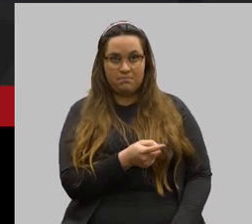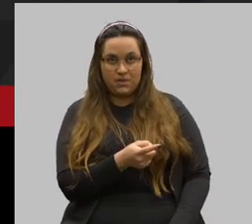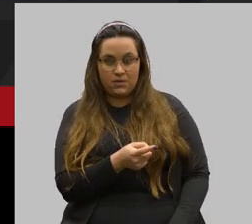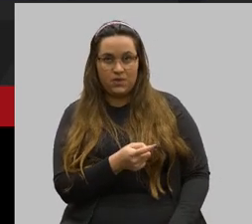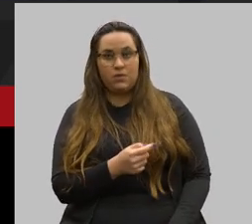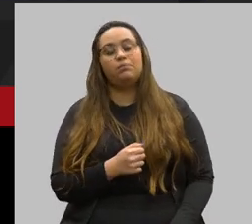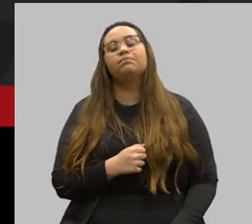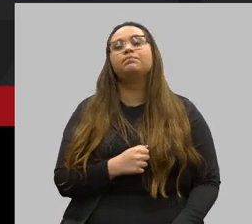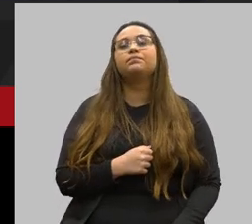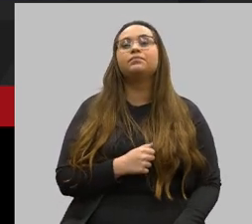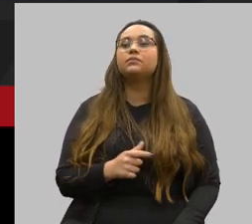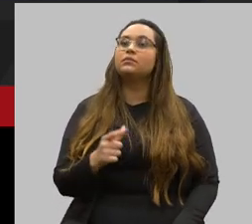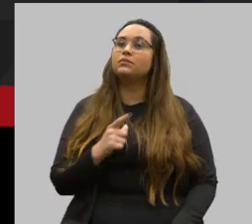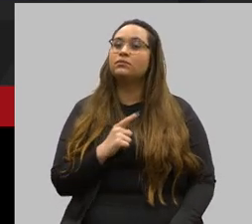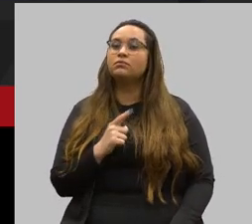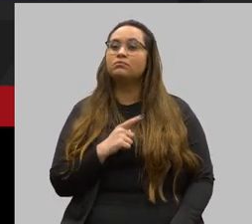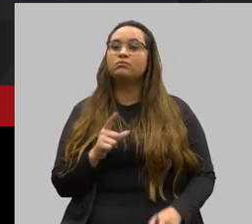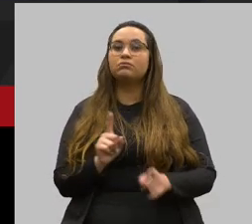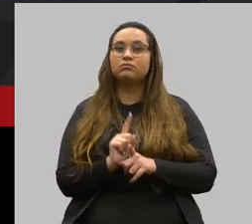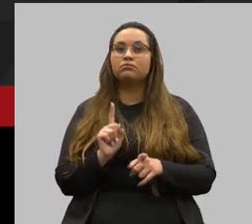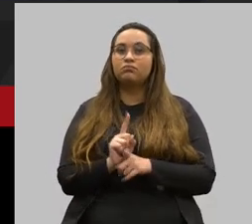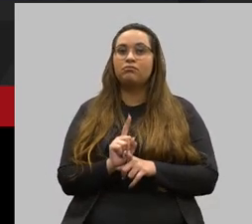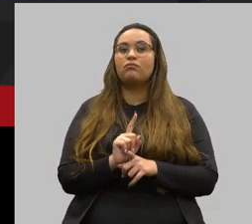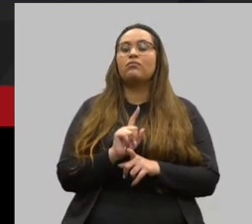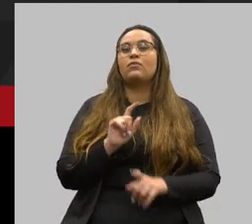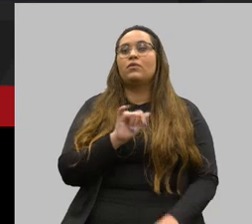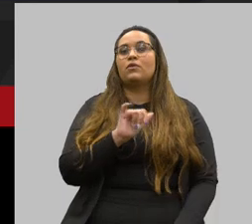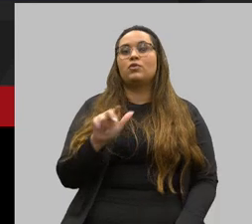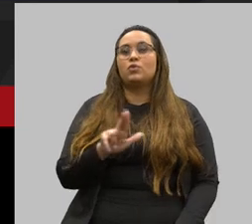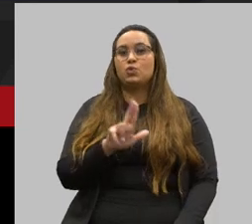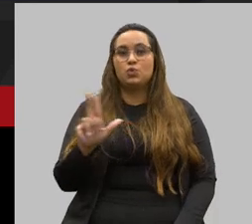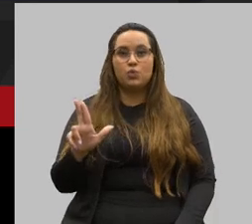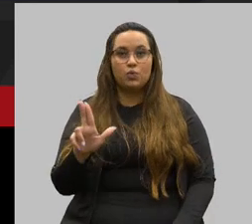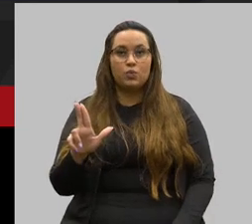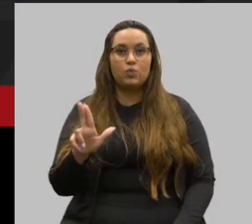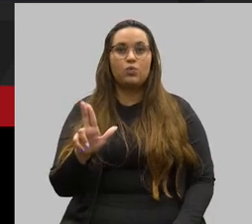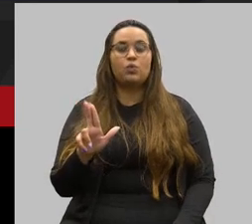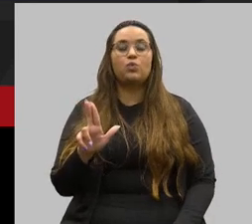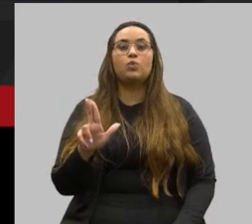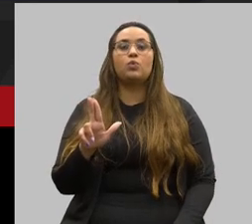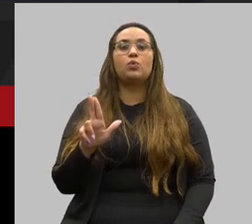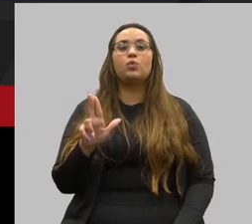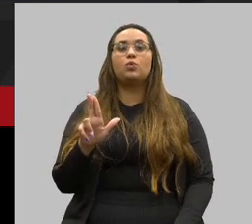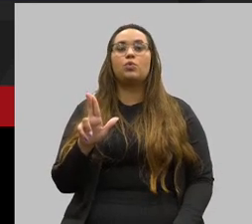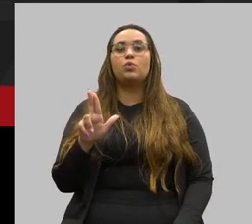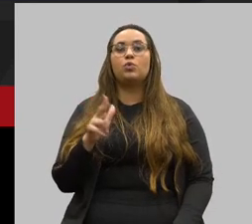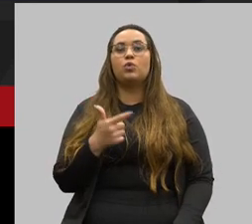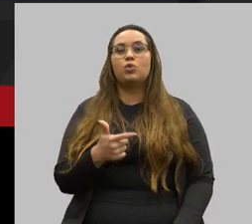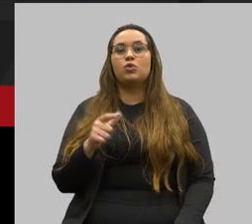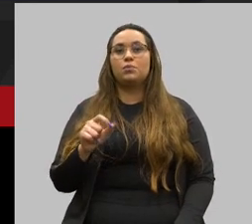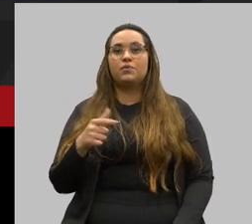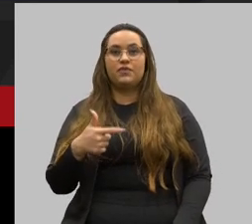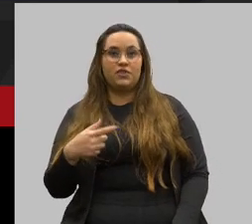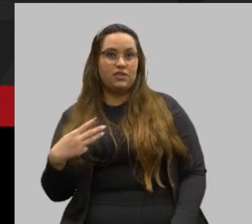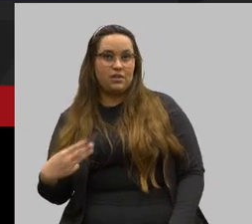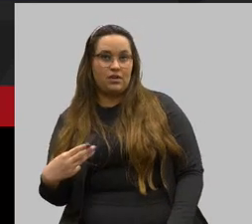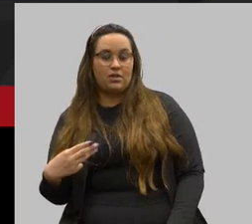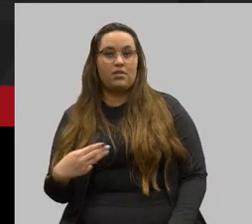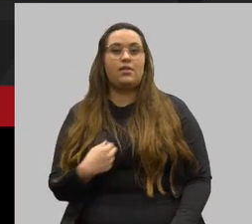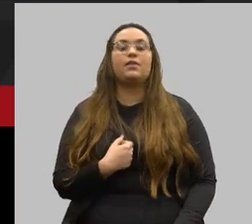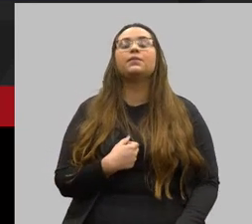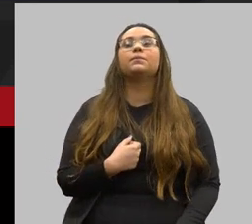nós tivemos ingressos entre julho de 2024 eh julho de 2023 em Maio de 2024